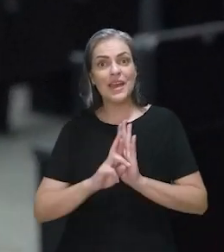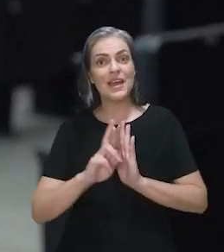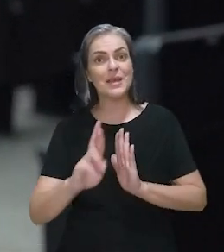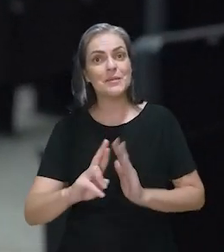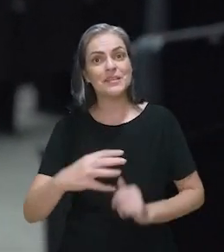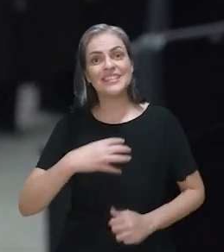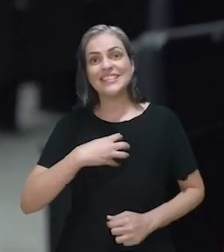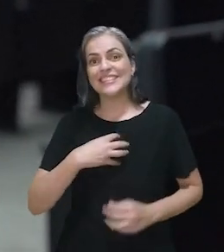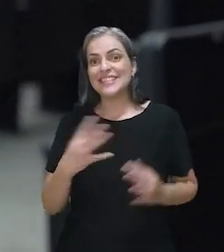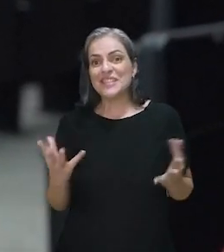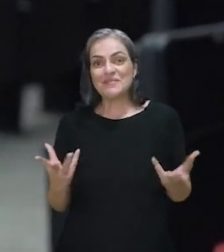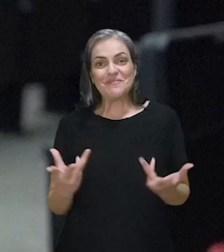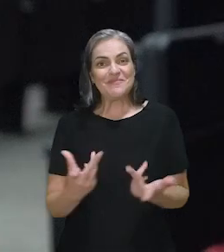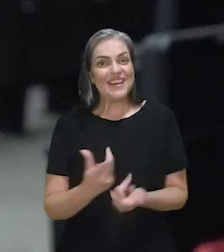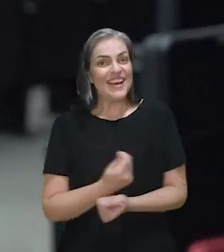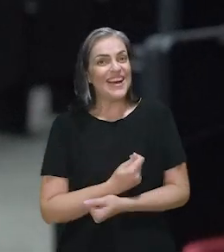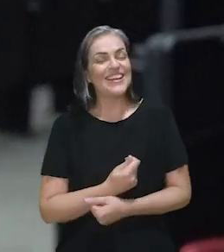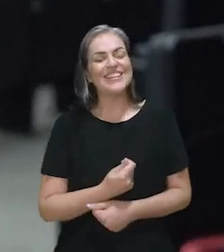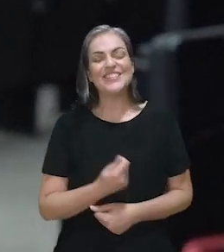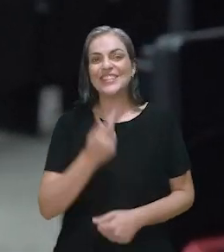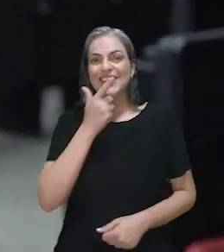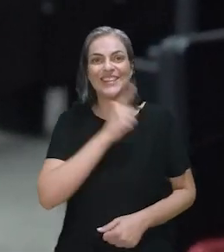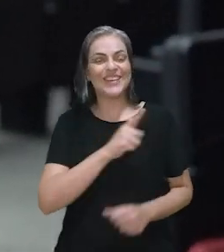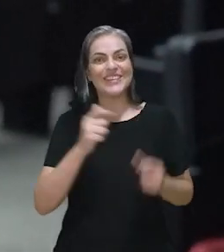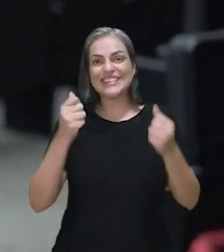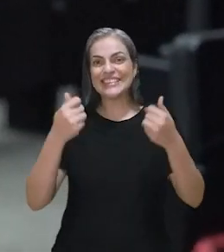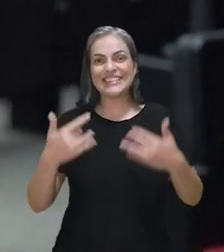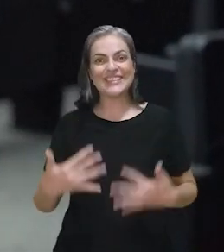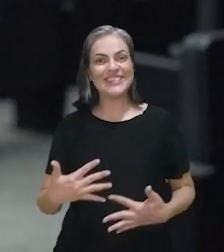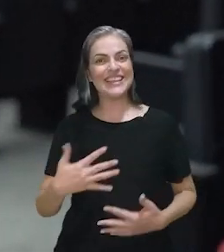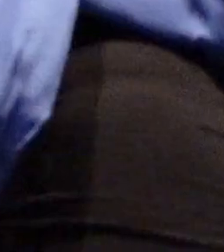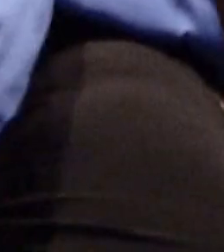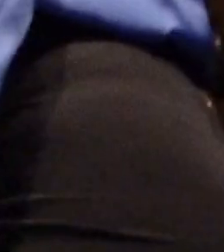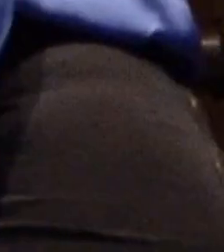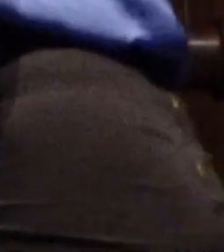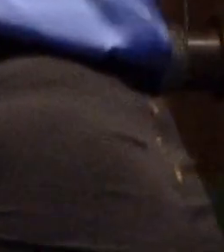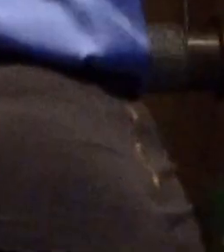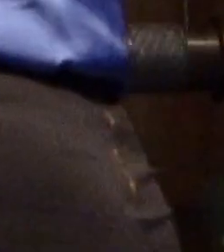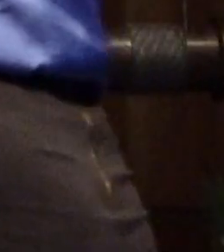sensação maravilhosa. Eu acho que eu não consigo descrever o que eu estou sentindo agora.